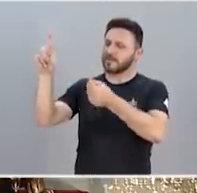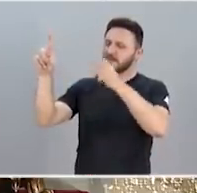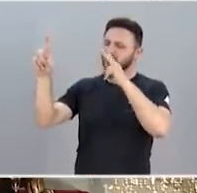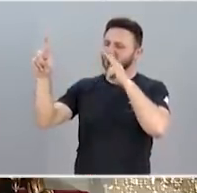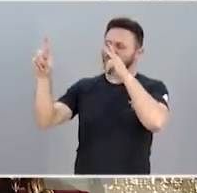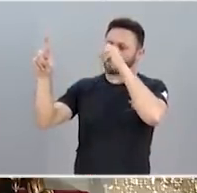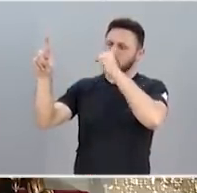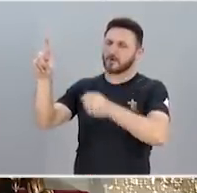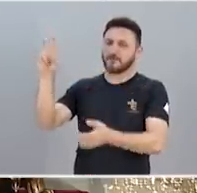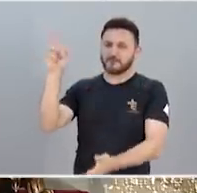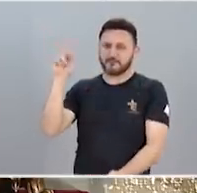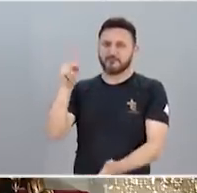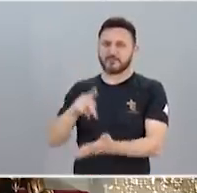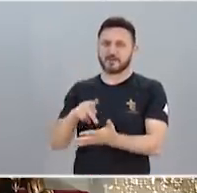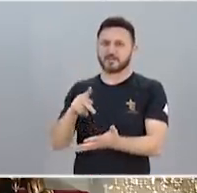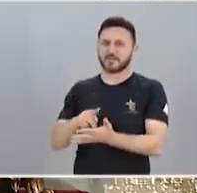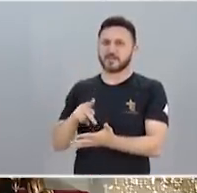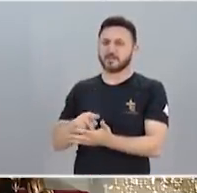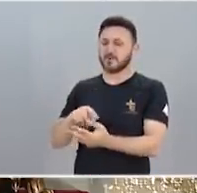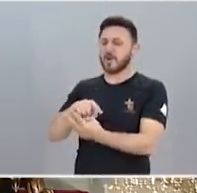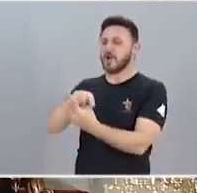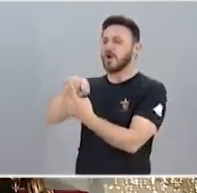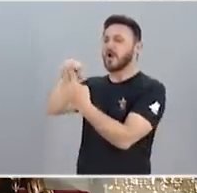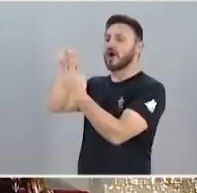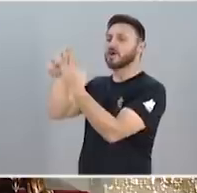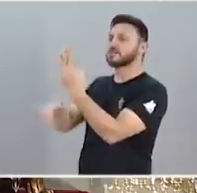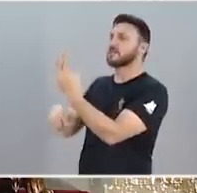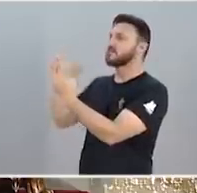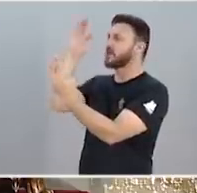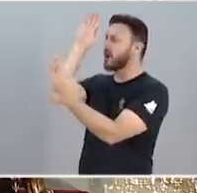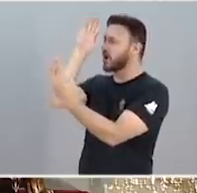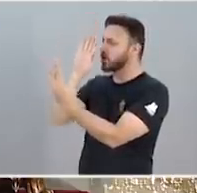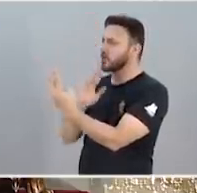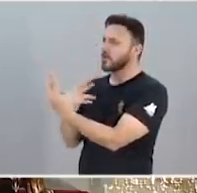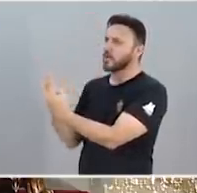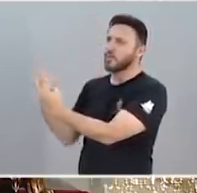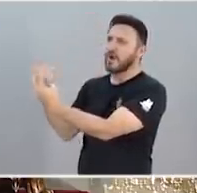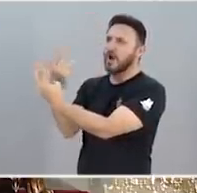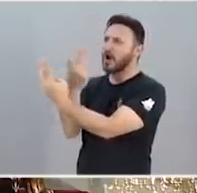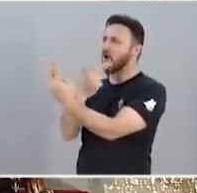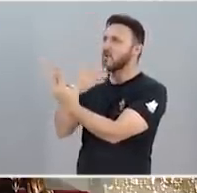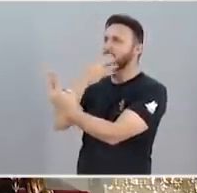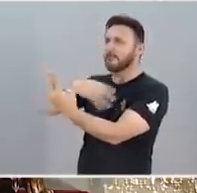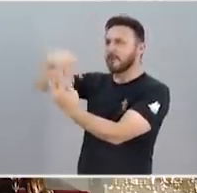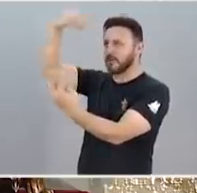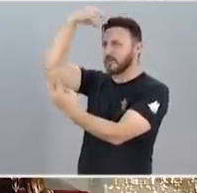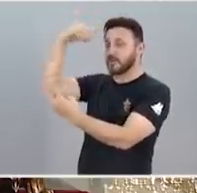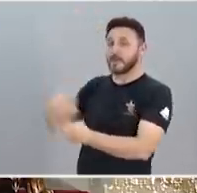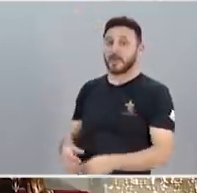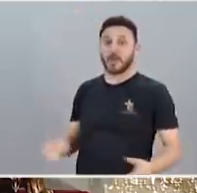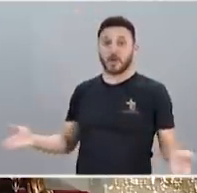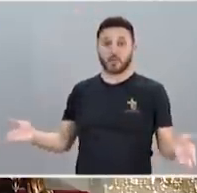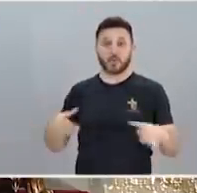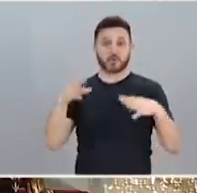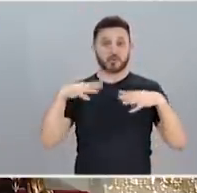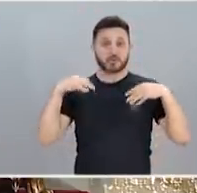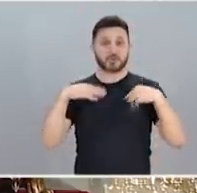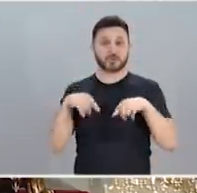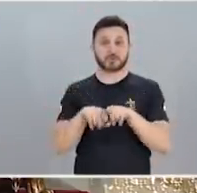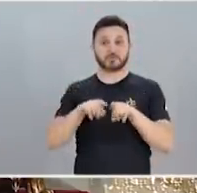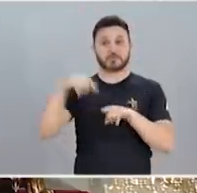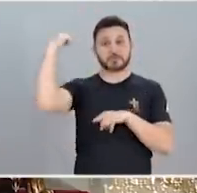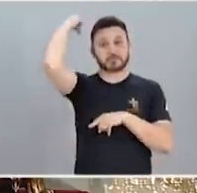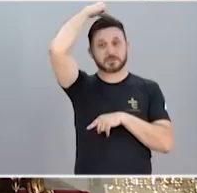adoramos a cada uma das pessoas na mesma natureza, igual majestade. Unidos à multidão dos anjos e